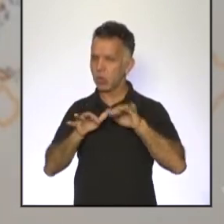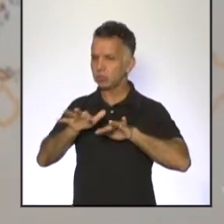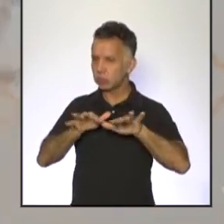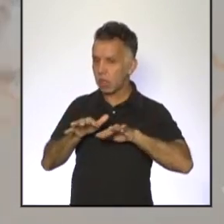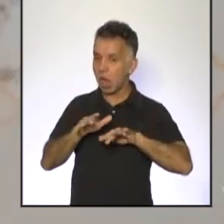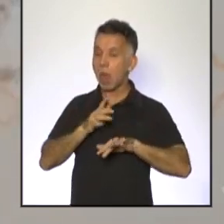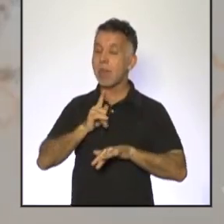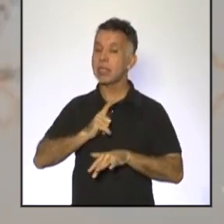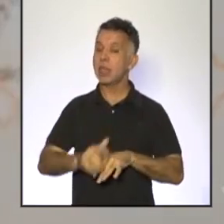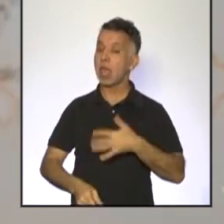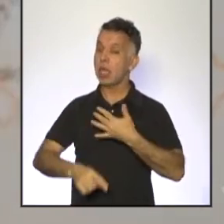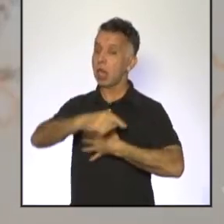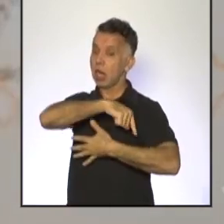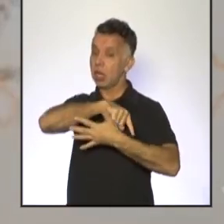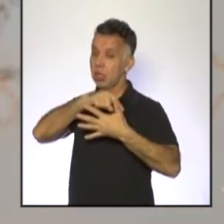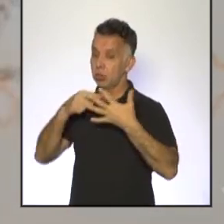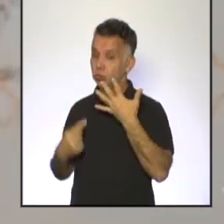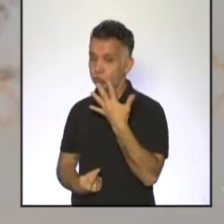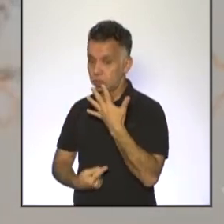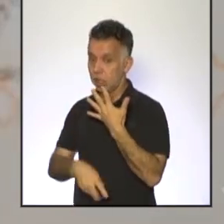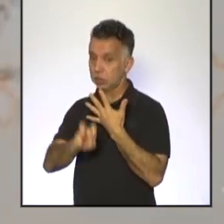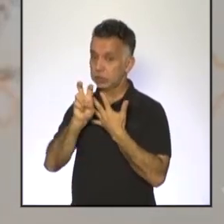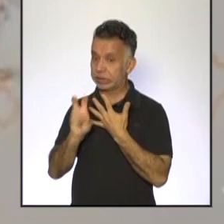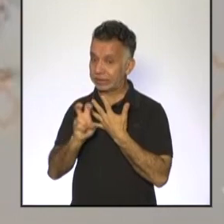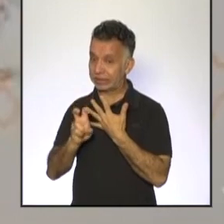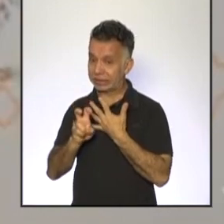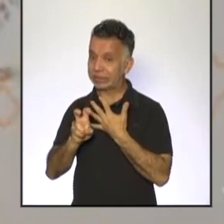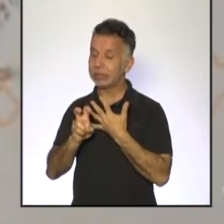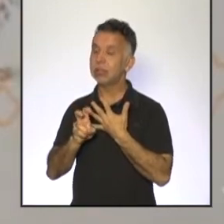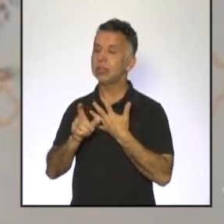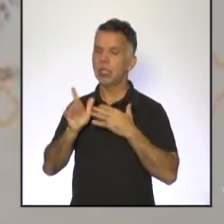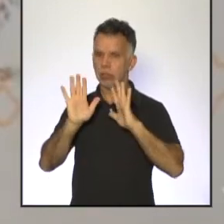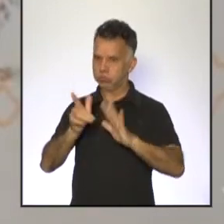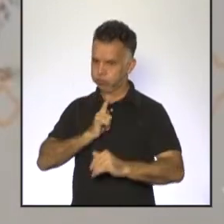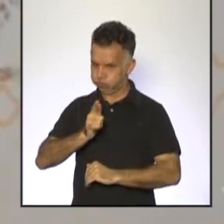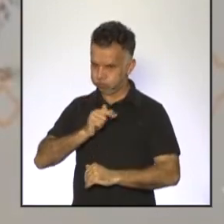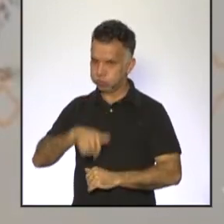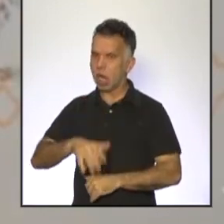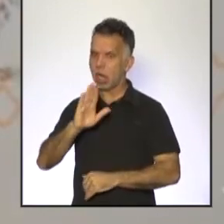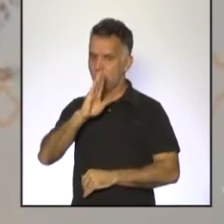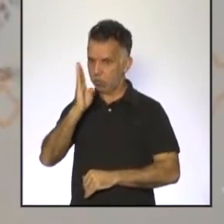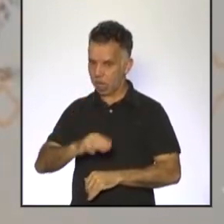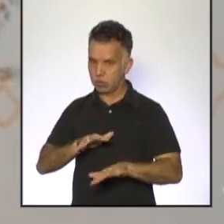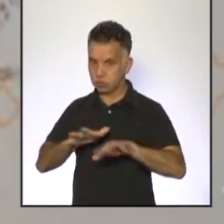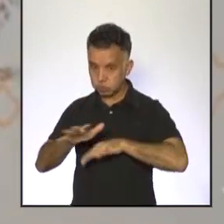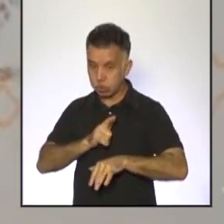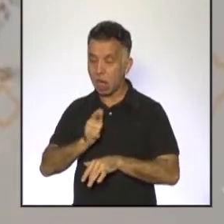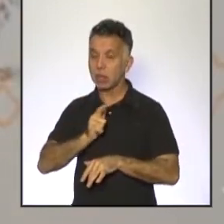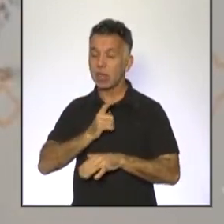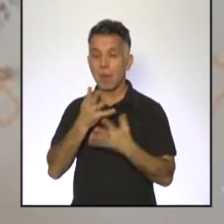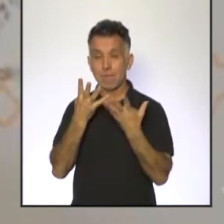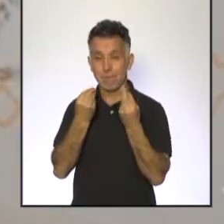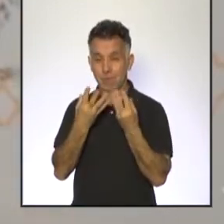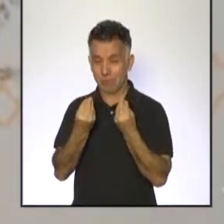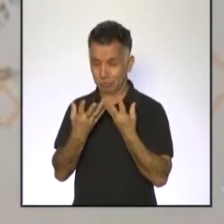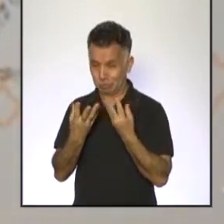existem 5. Por isso que eu falei, ó, não só existe terremoto no Brasil, como tem muito